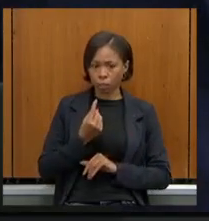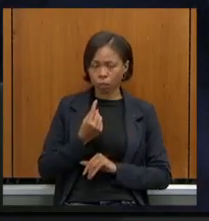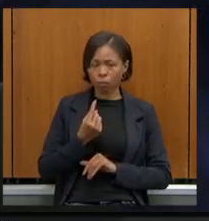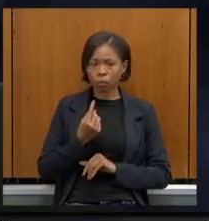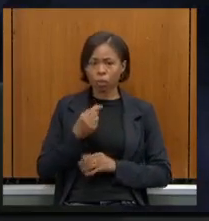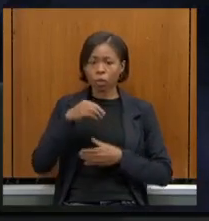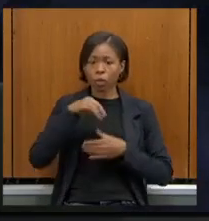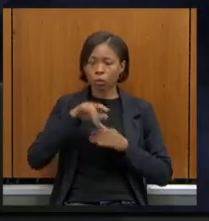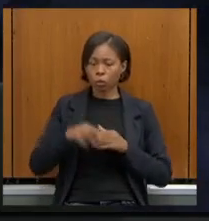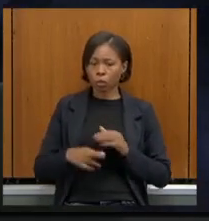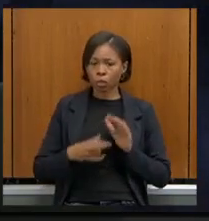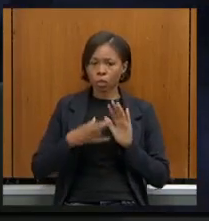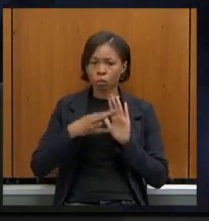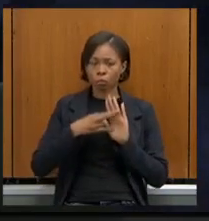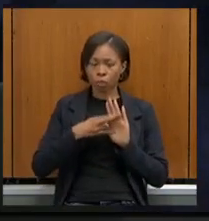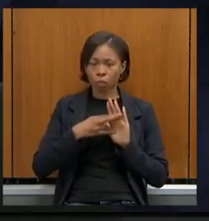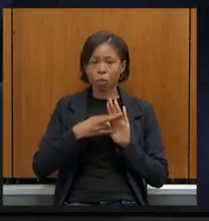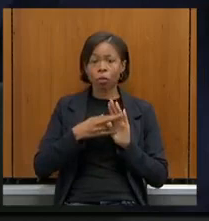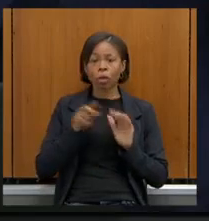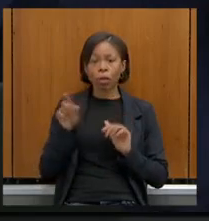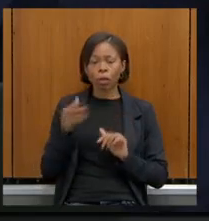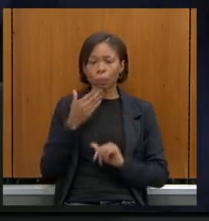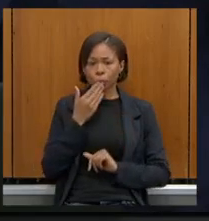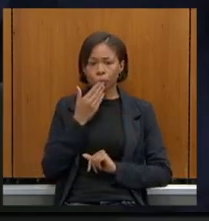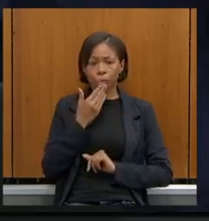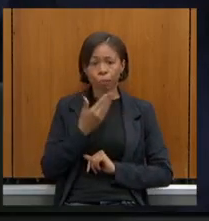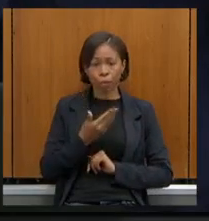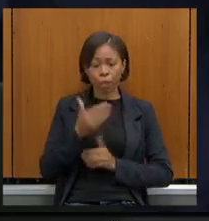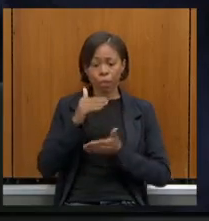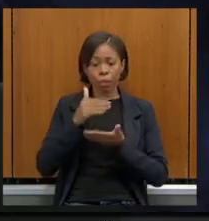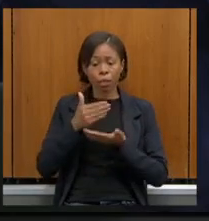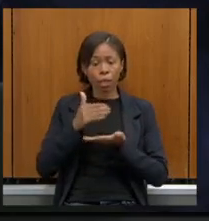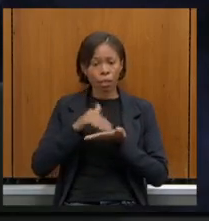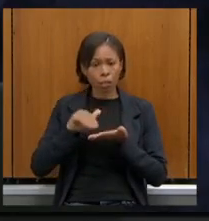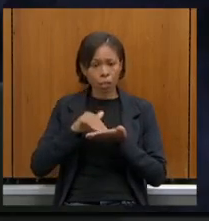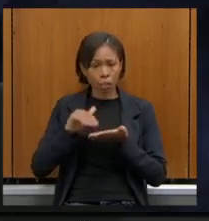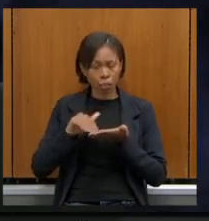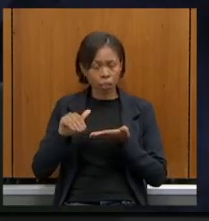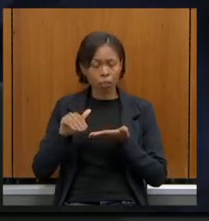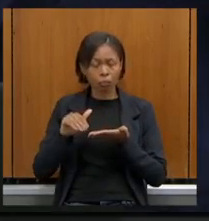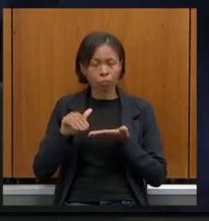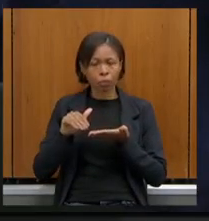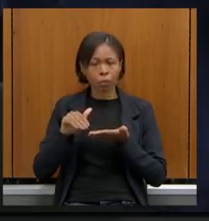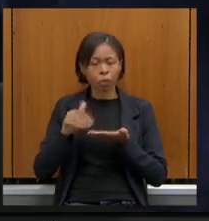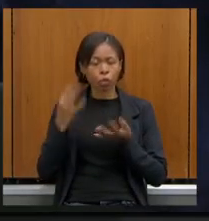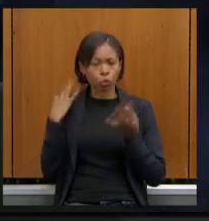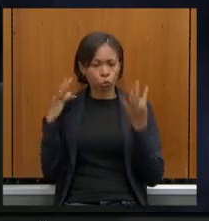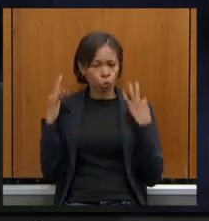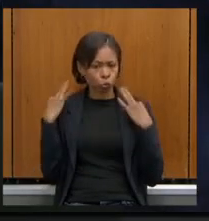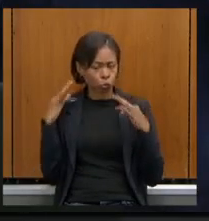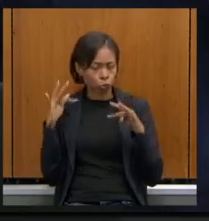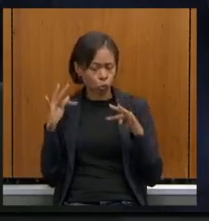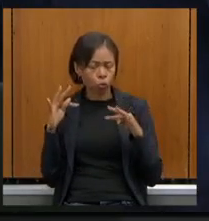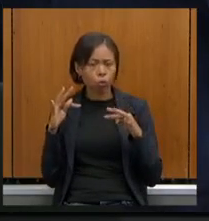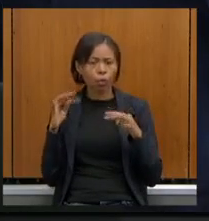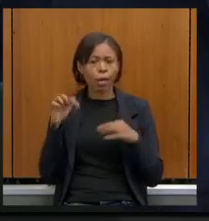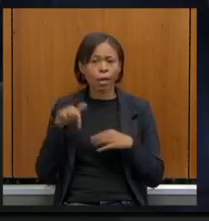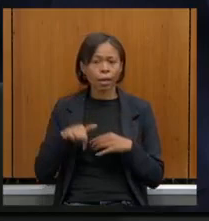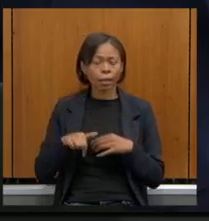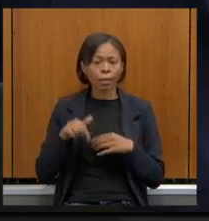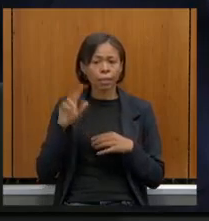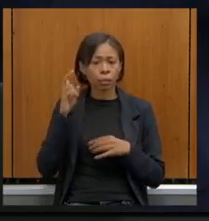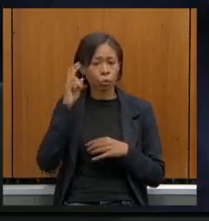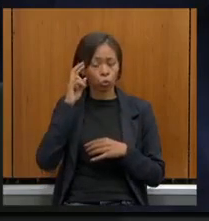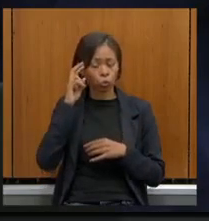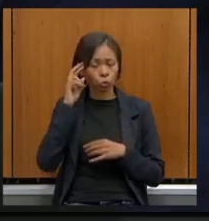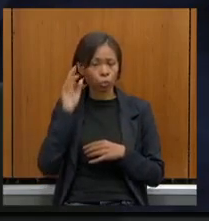interno que seja encaminhada a secretaria de Estado de Cultura e Turismo Seculti em Belo Horizonte pedir providências para